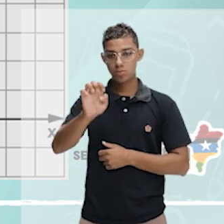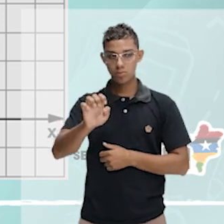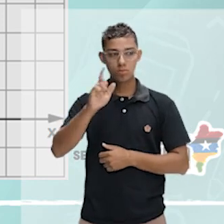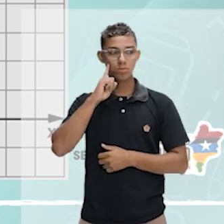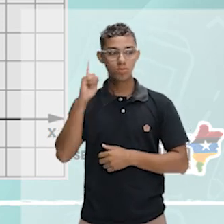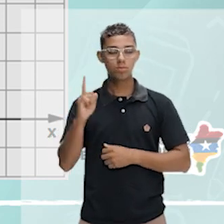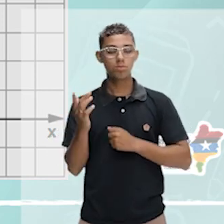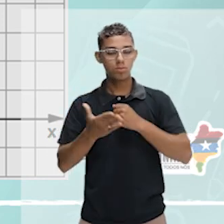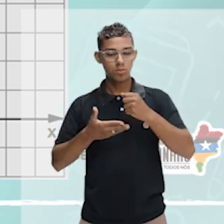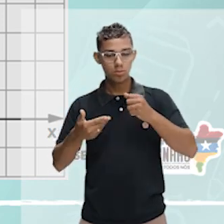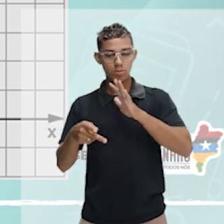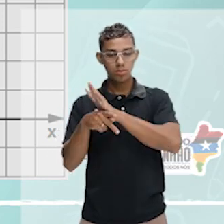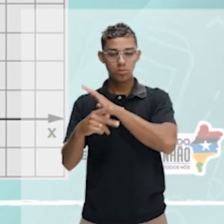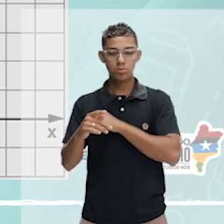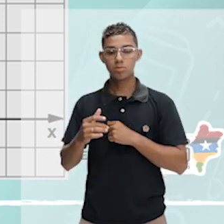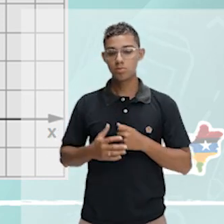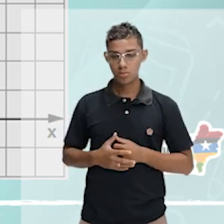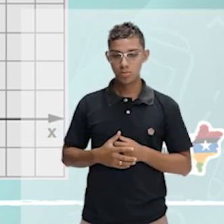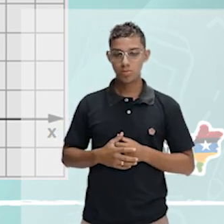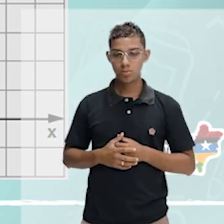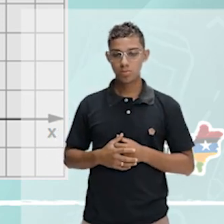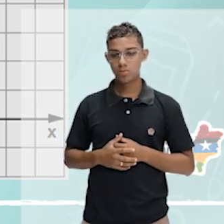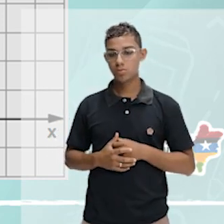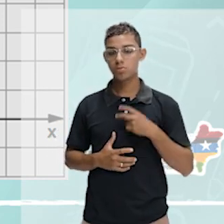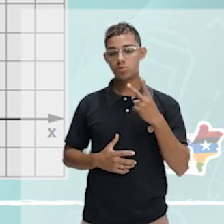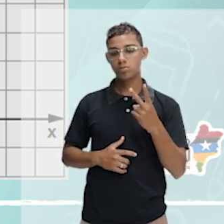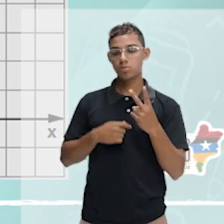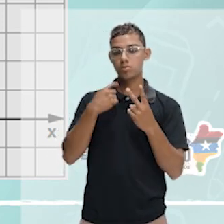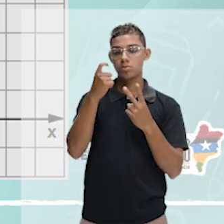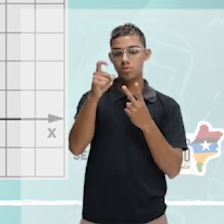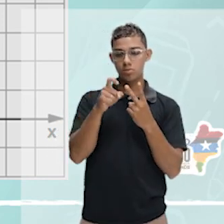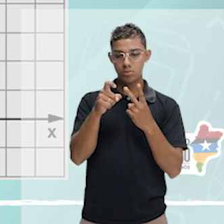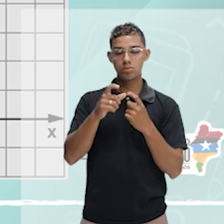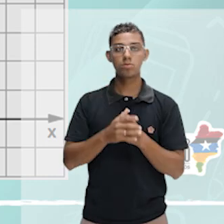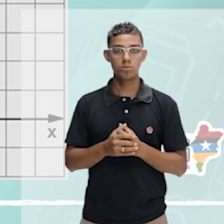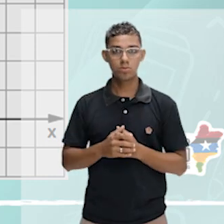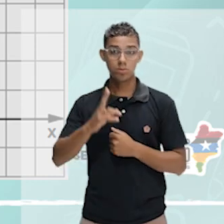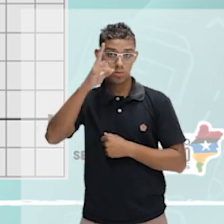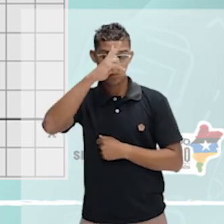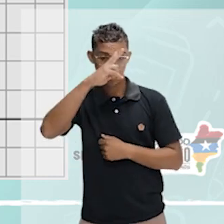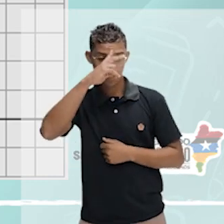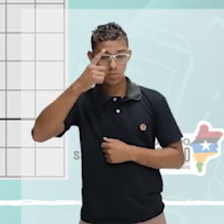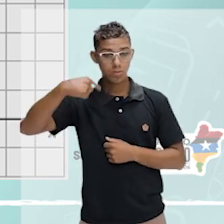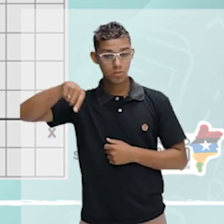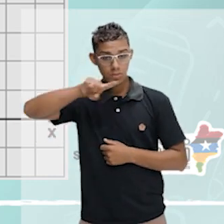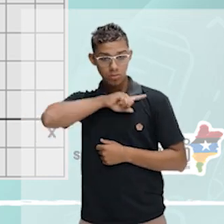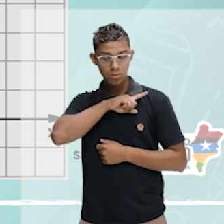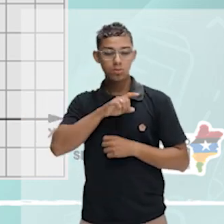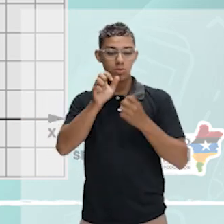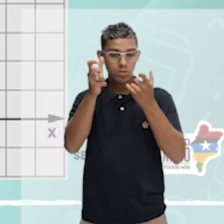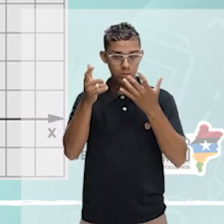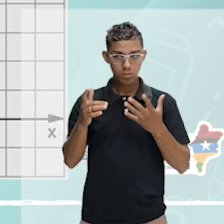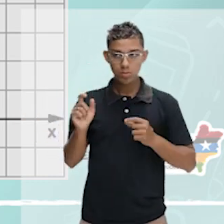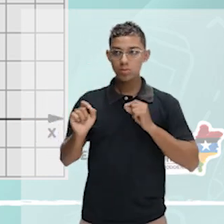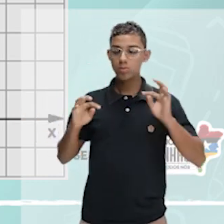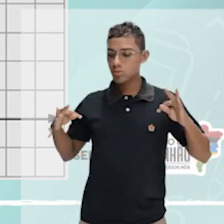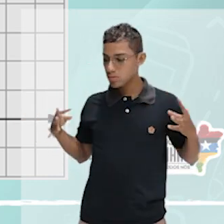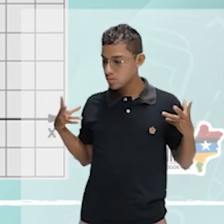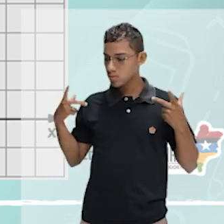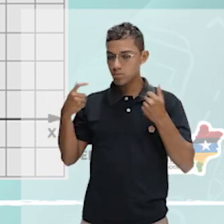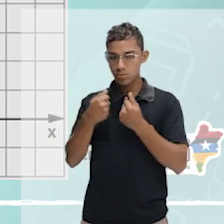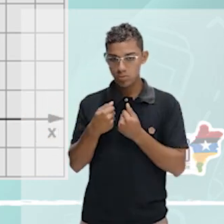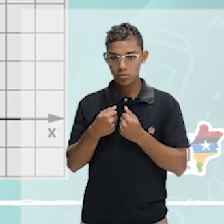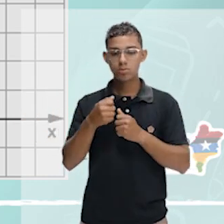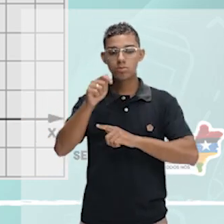posto para nós resolvermos é o dois elevador x E lembra que nós já comentamos que todo